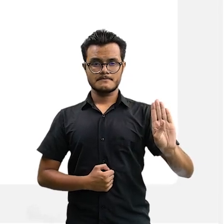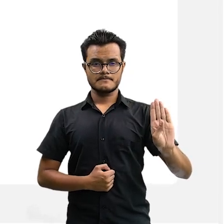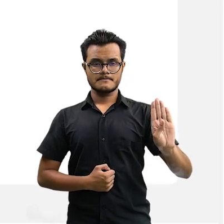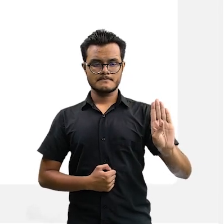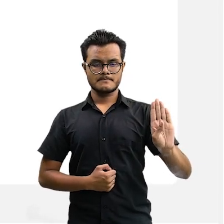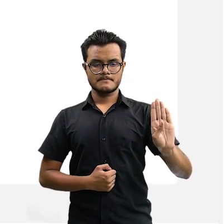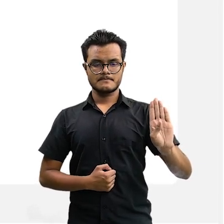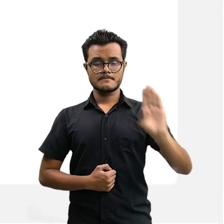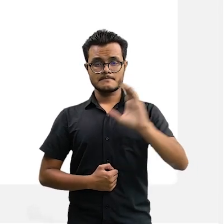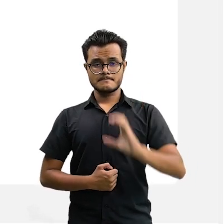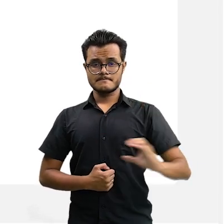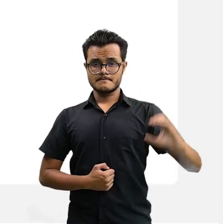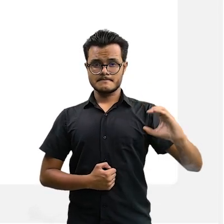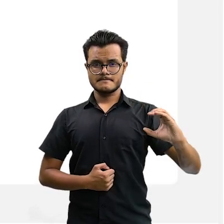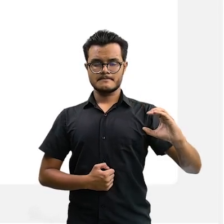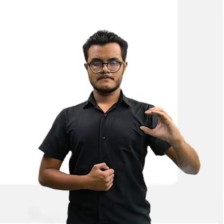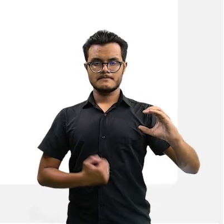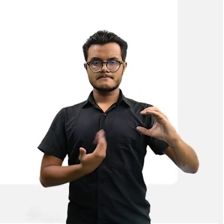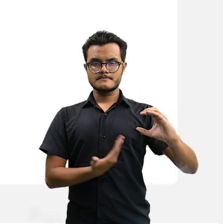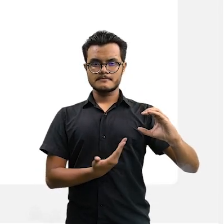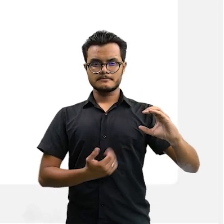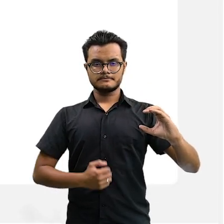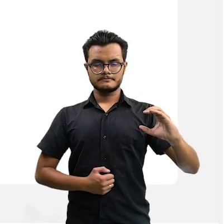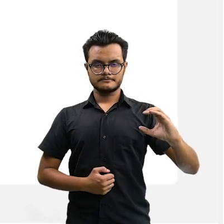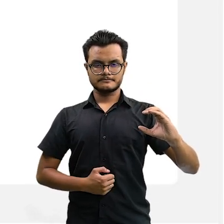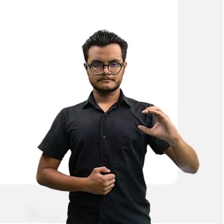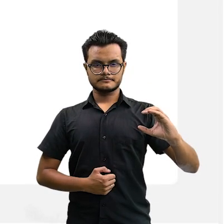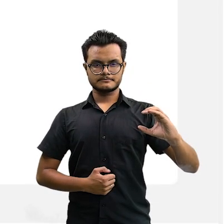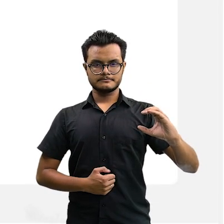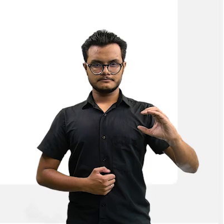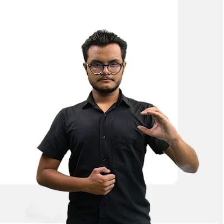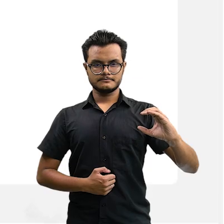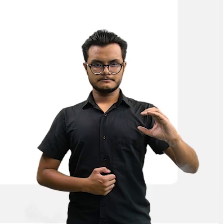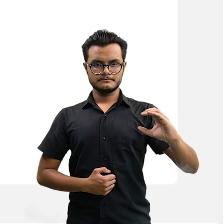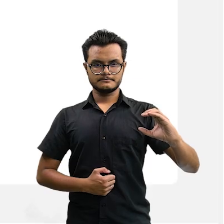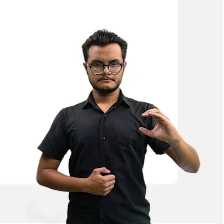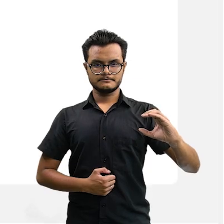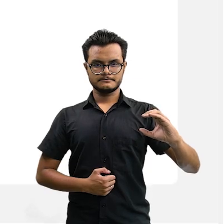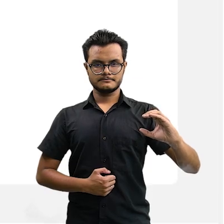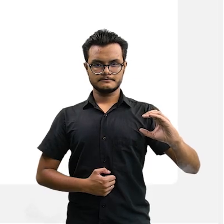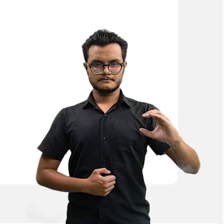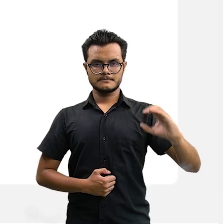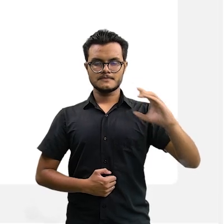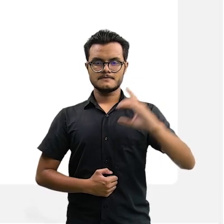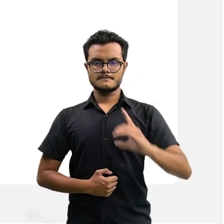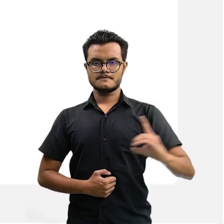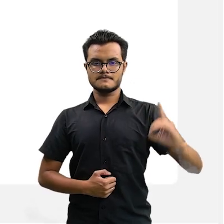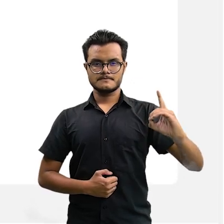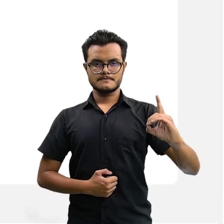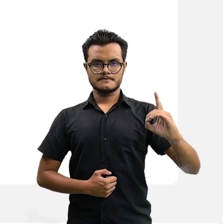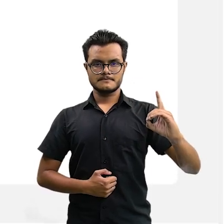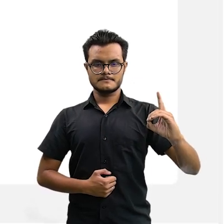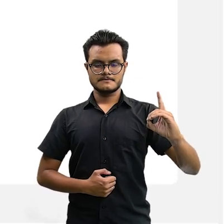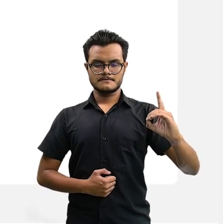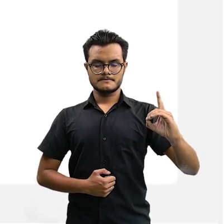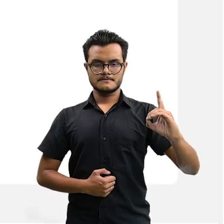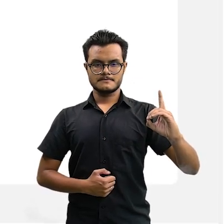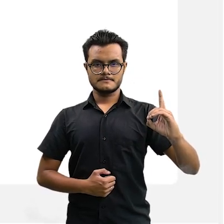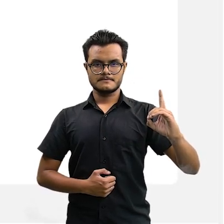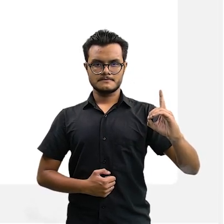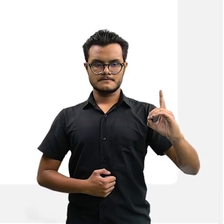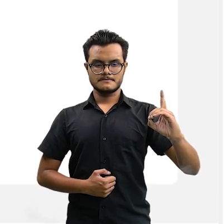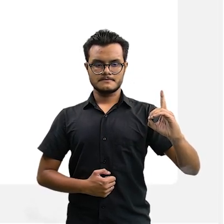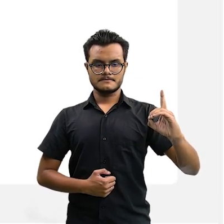dendritos. É promover a comunicação química nas sinapses. é facilitar as trocas de substâncias